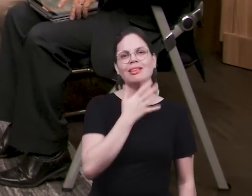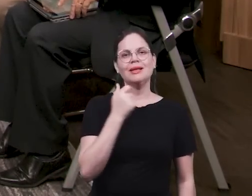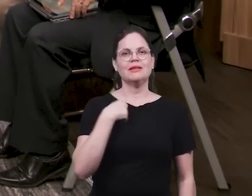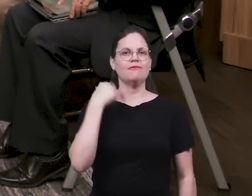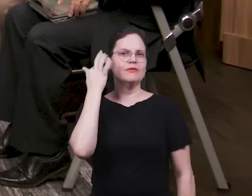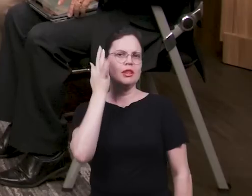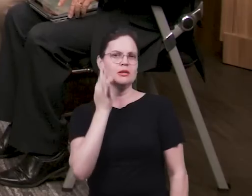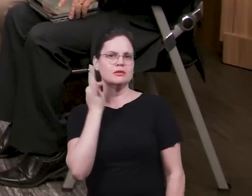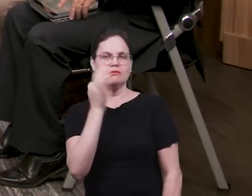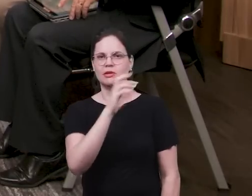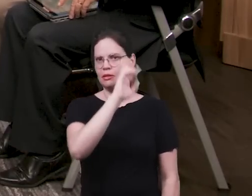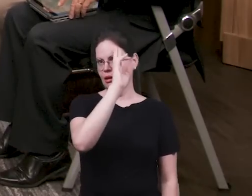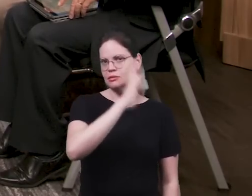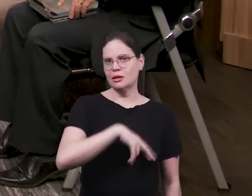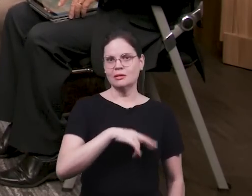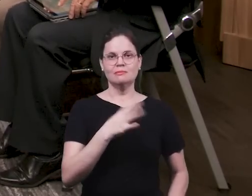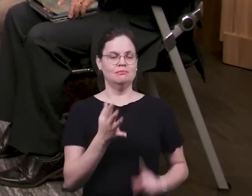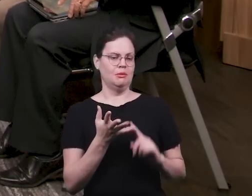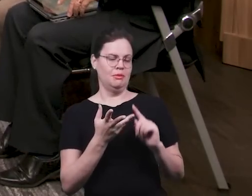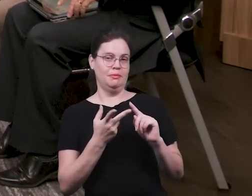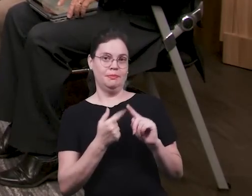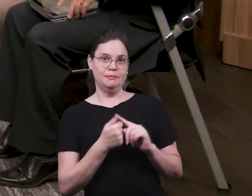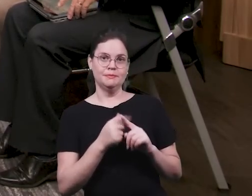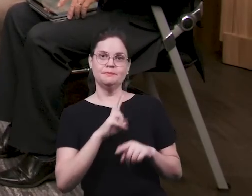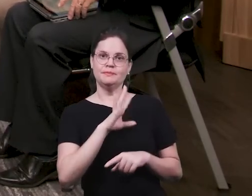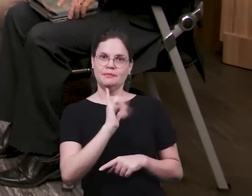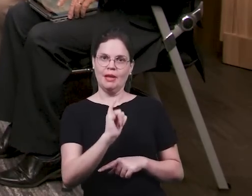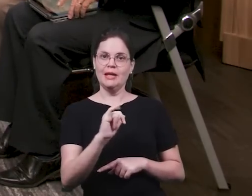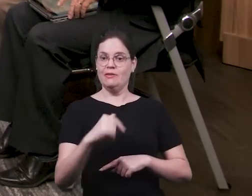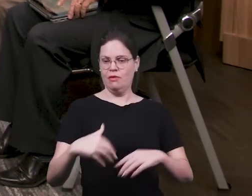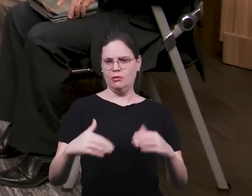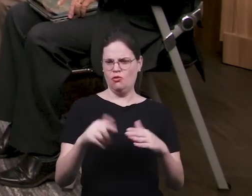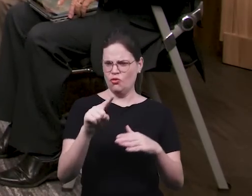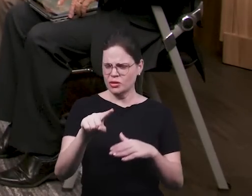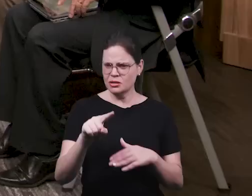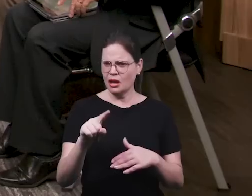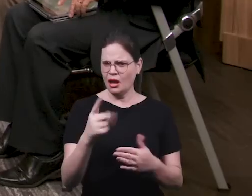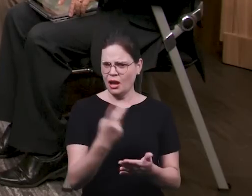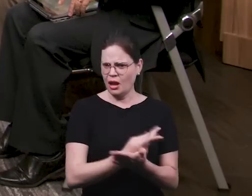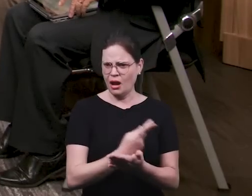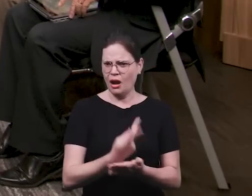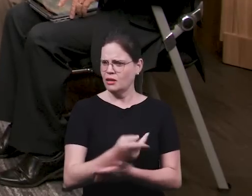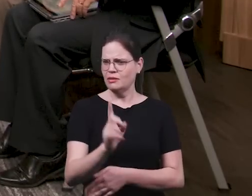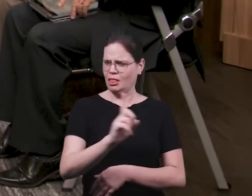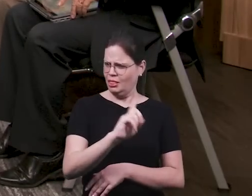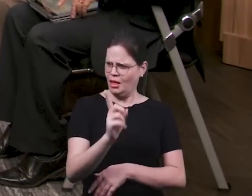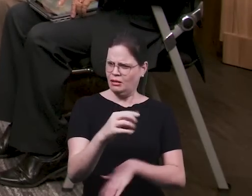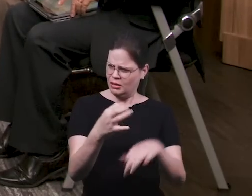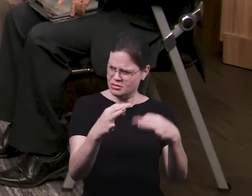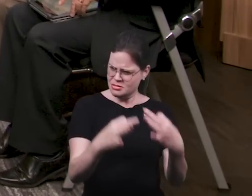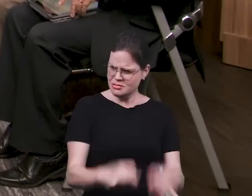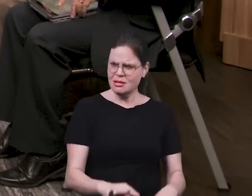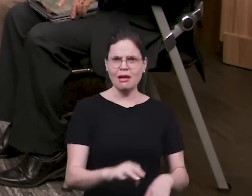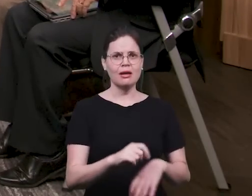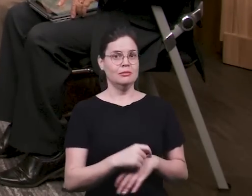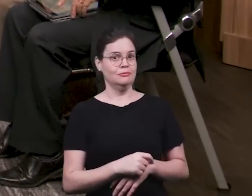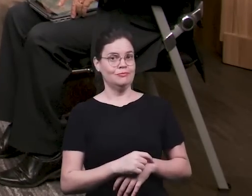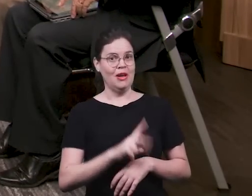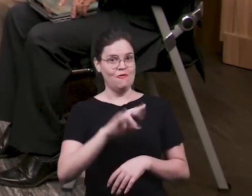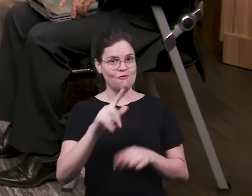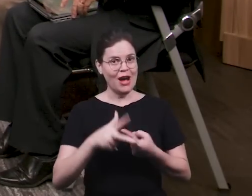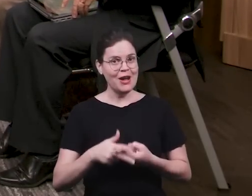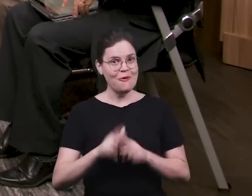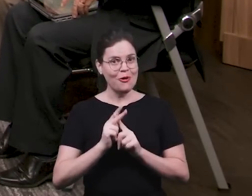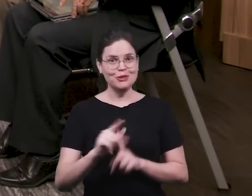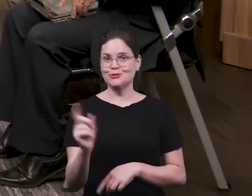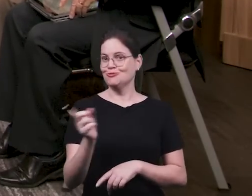razão, são coisas, entende? Ele vai concordar com seus erros, ele vai criar benefícios